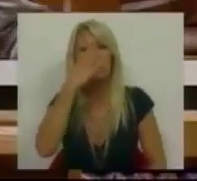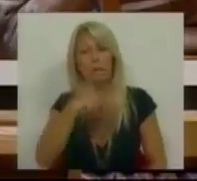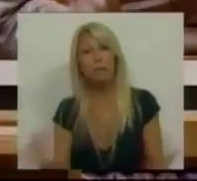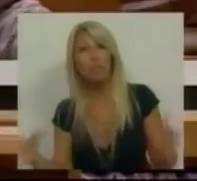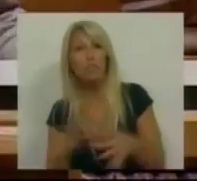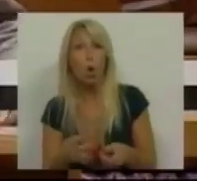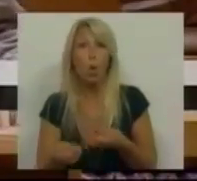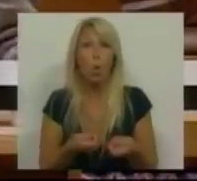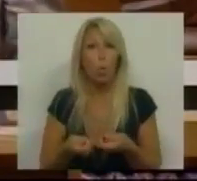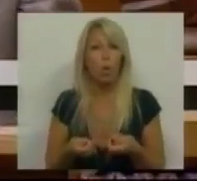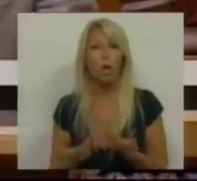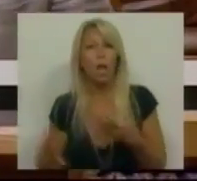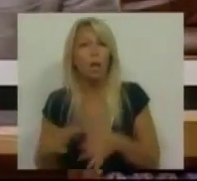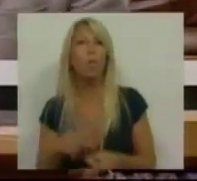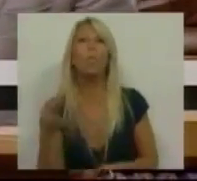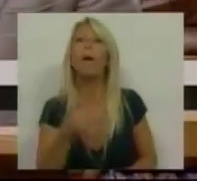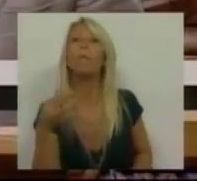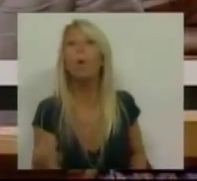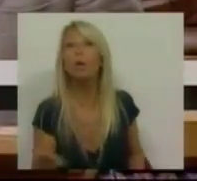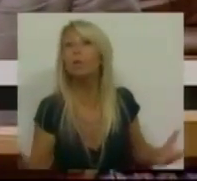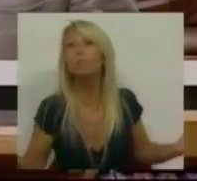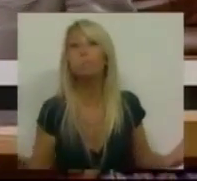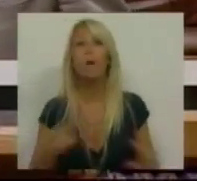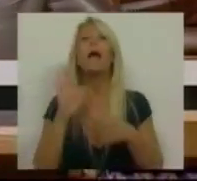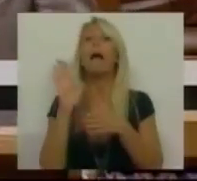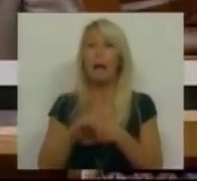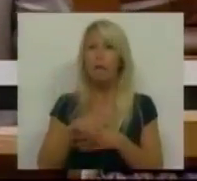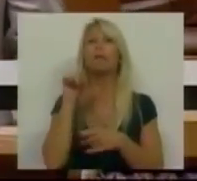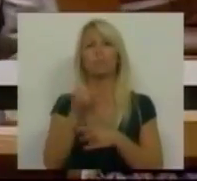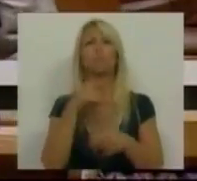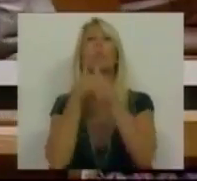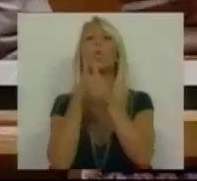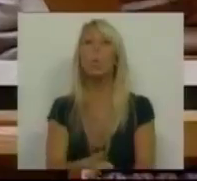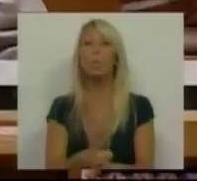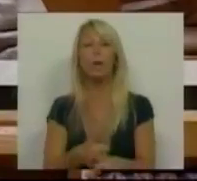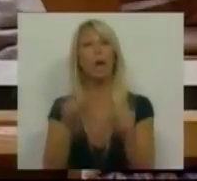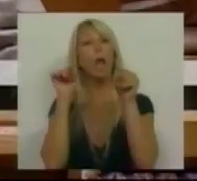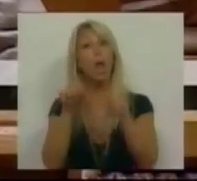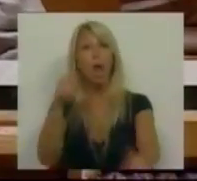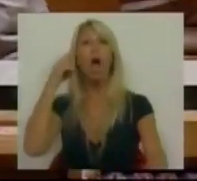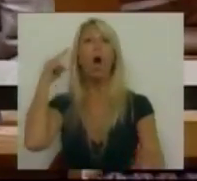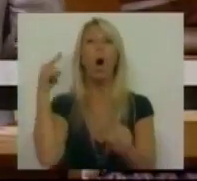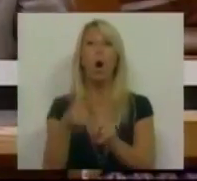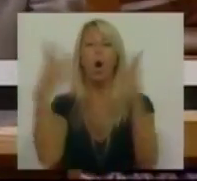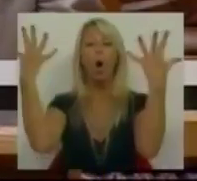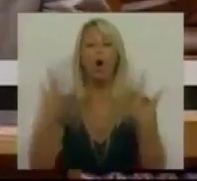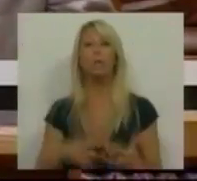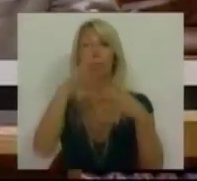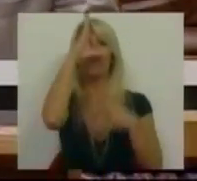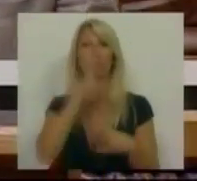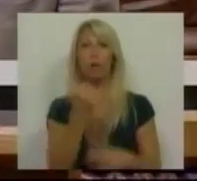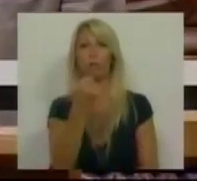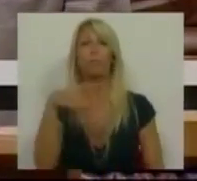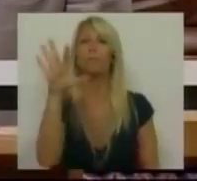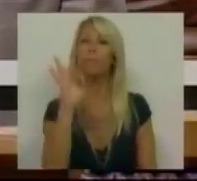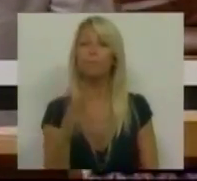não com Paulo Portas, que essa carta é para cumprir e que essa é que é a baliza para o Orçamento de Estado para 2014.